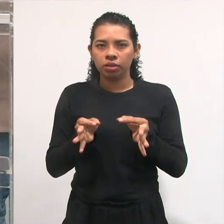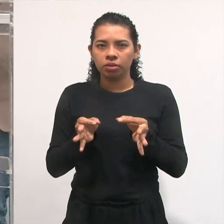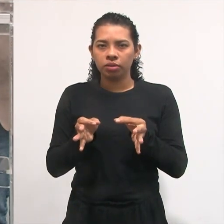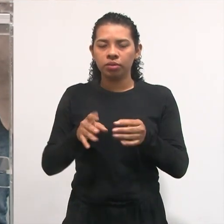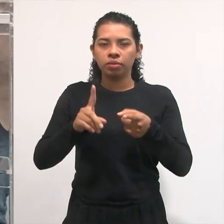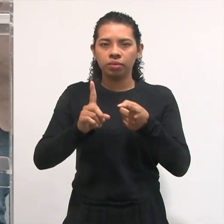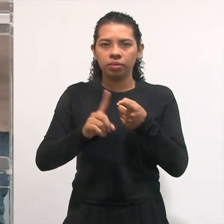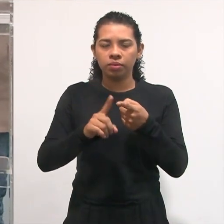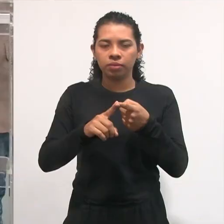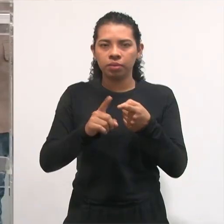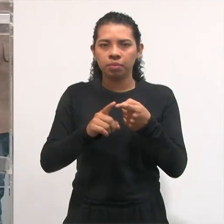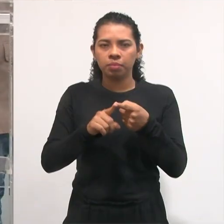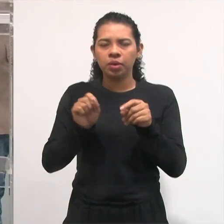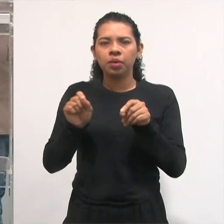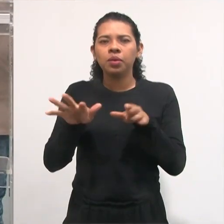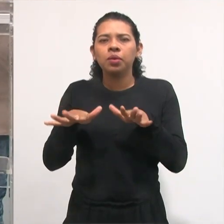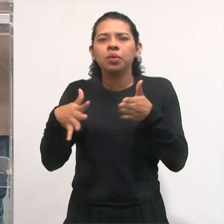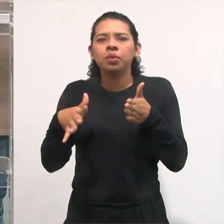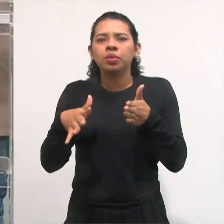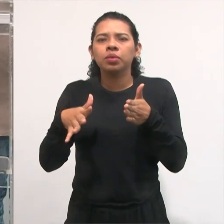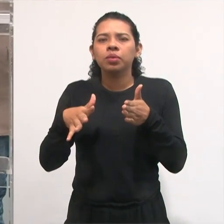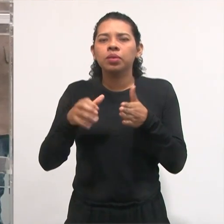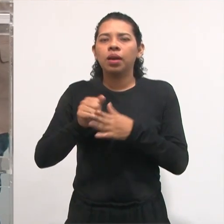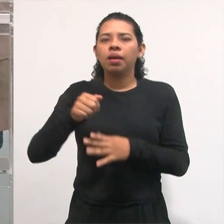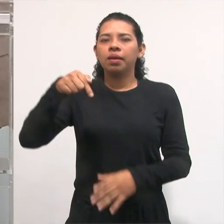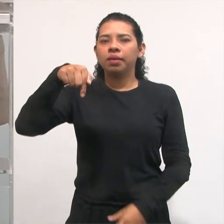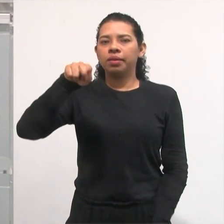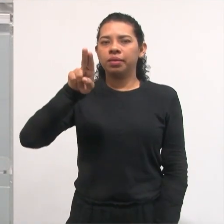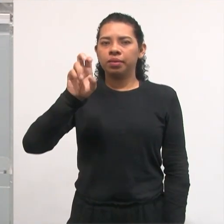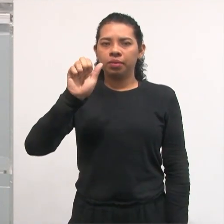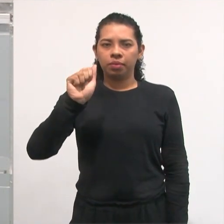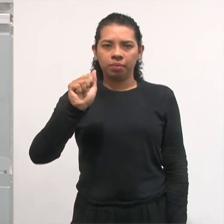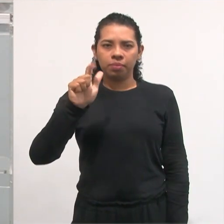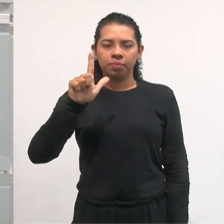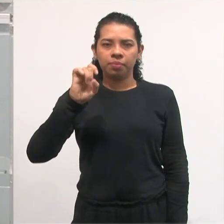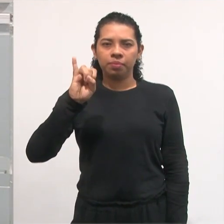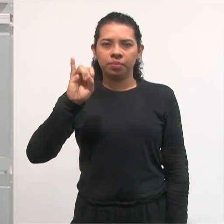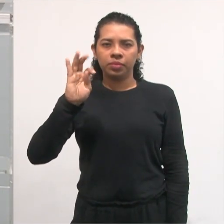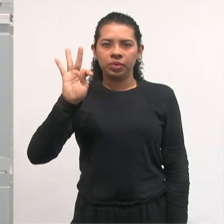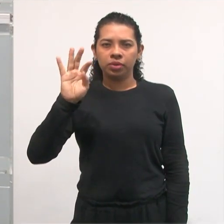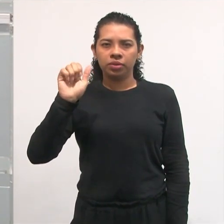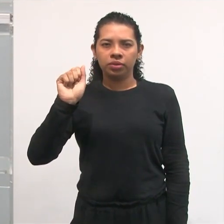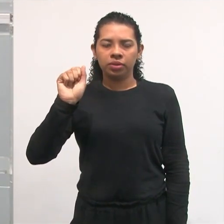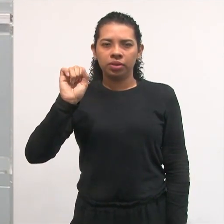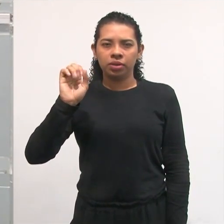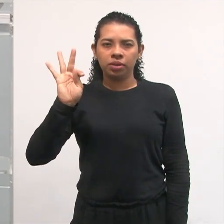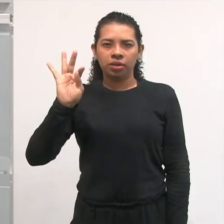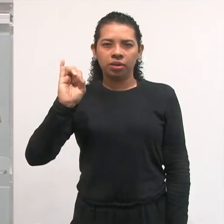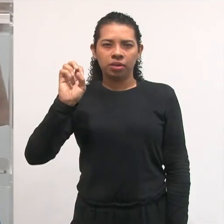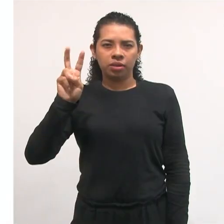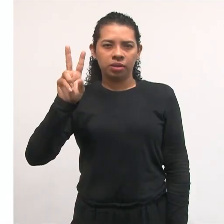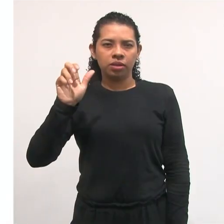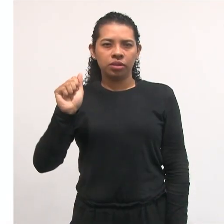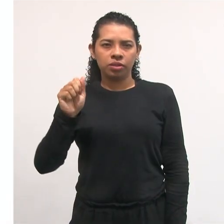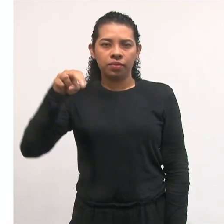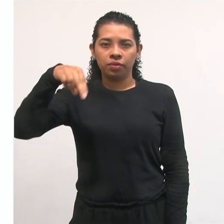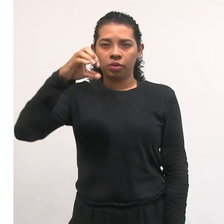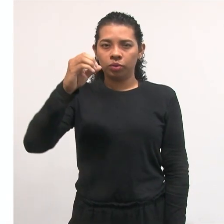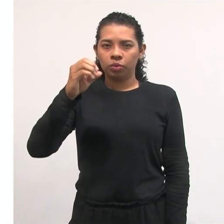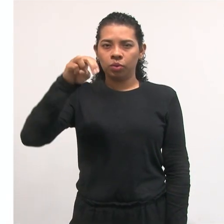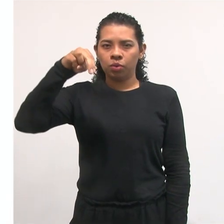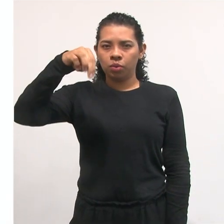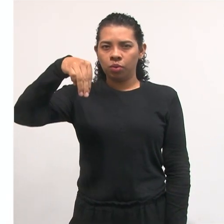correto? Qualitativa nominal é quando você pergunta qual é o bairro, você não tem uma ordem para isso. E